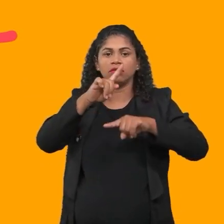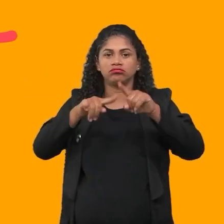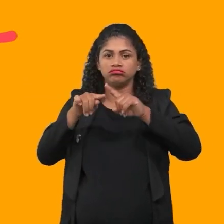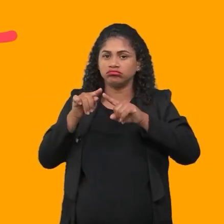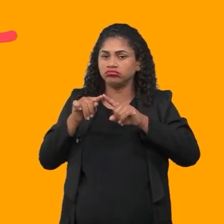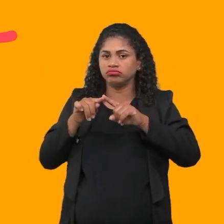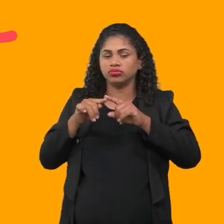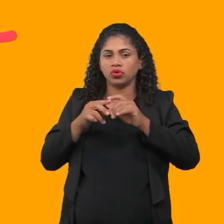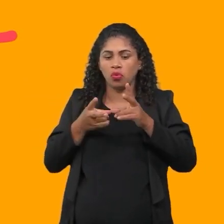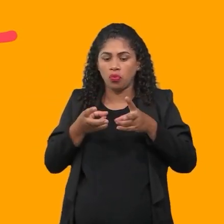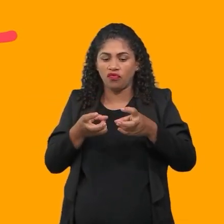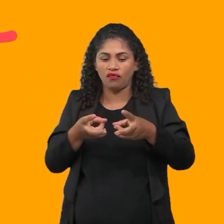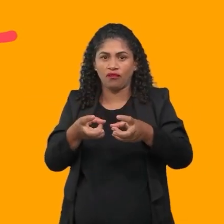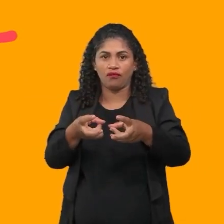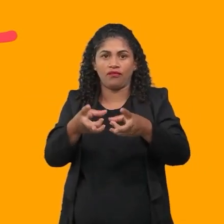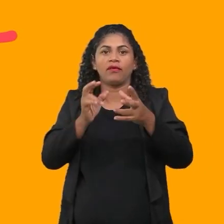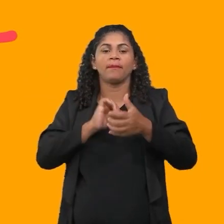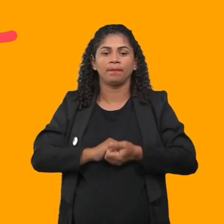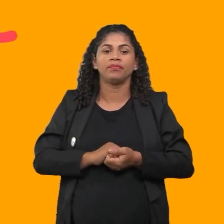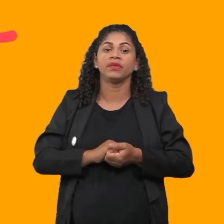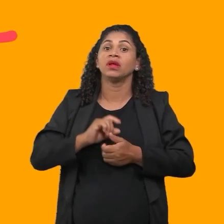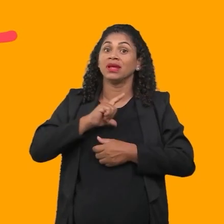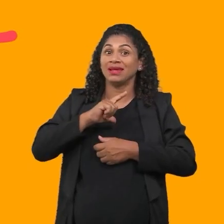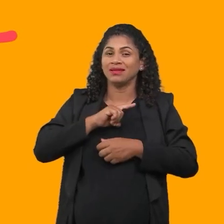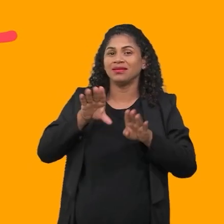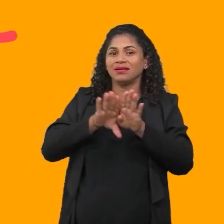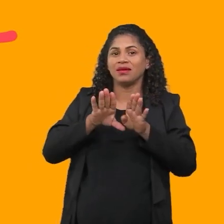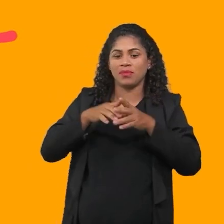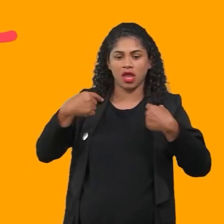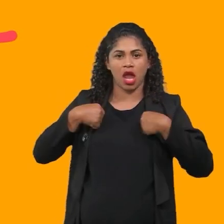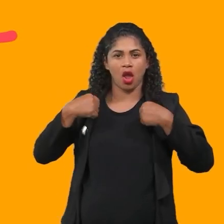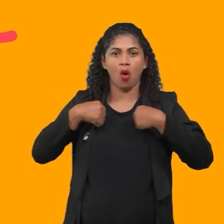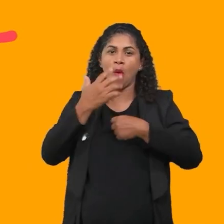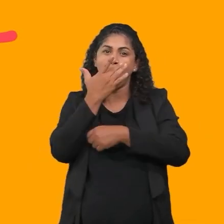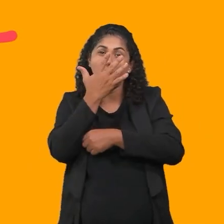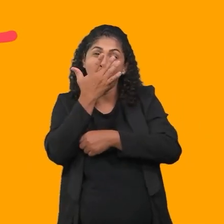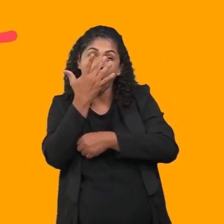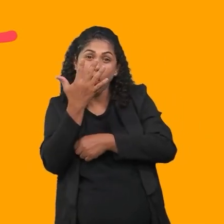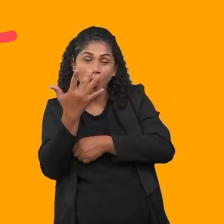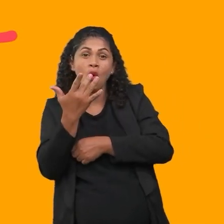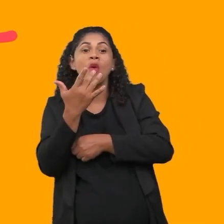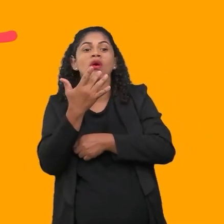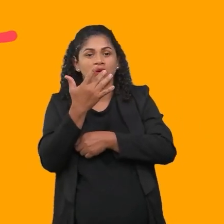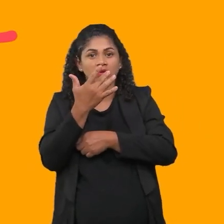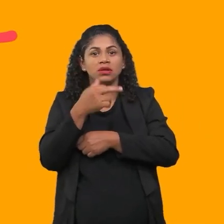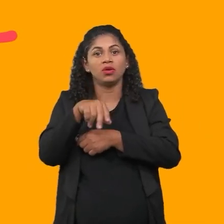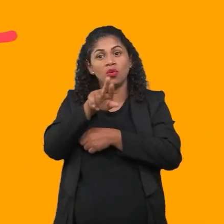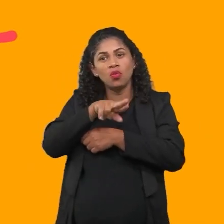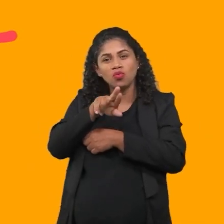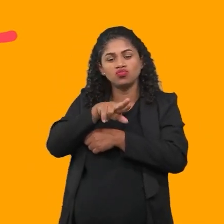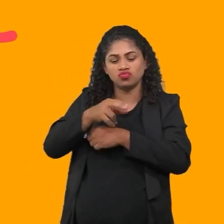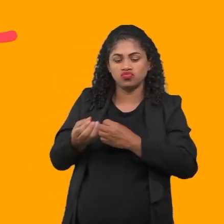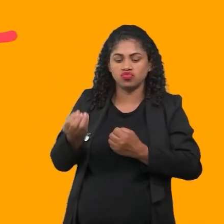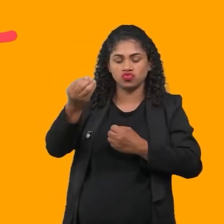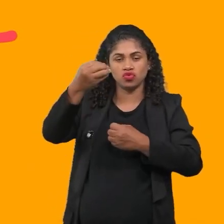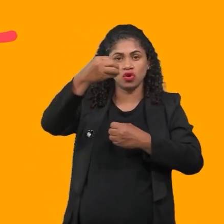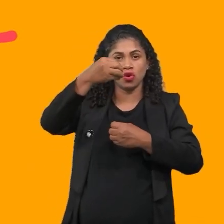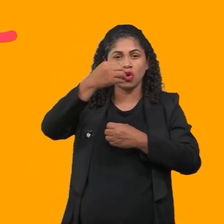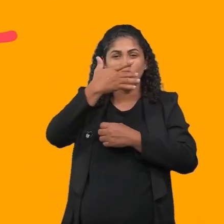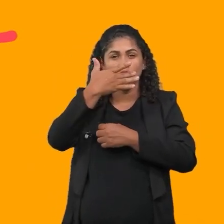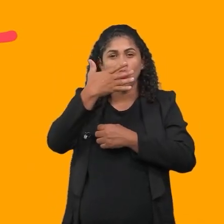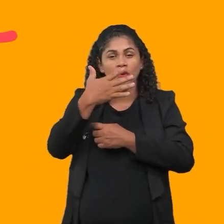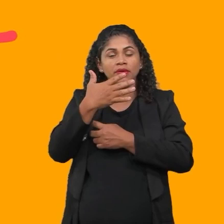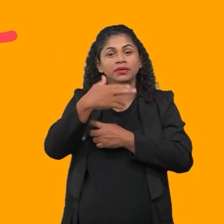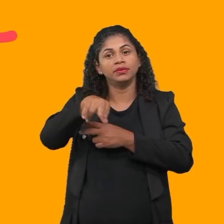micro-organismos. Eles também têm muito essa questão do tingimento dos tecidos, né? Eles costumam utilizar aquelas roupas bem coloridas e